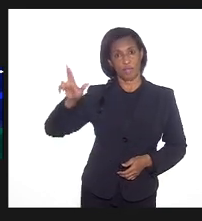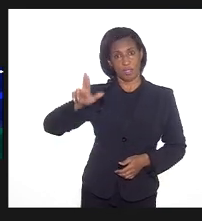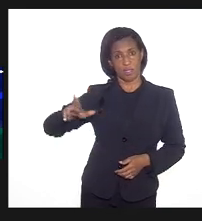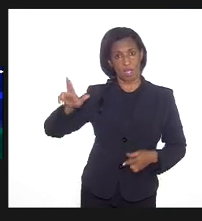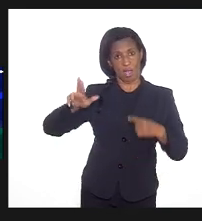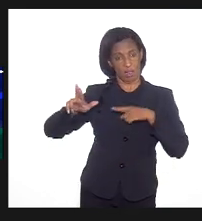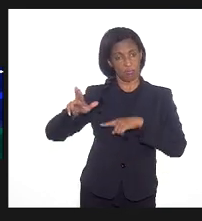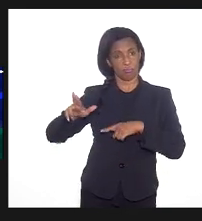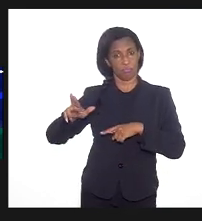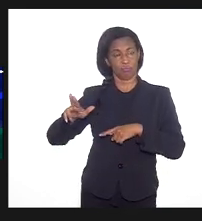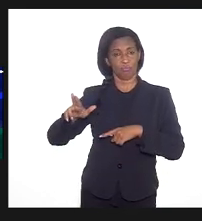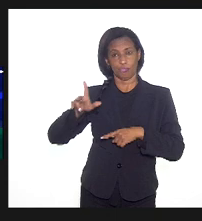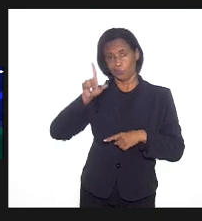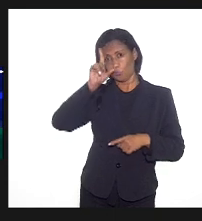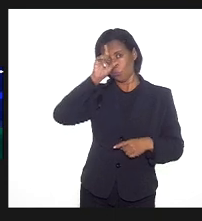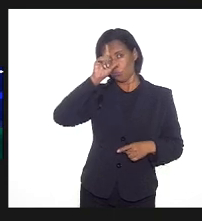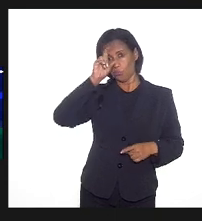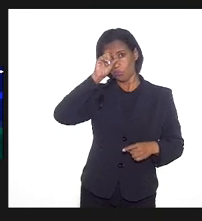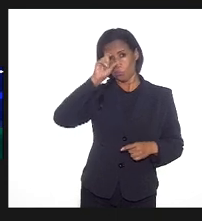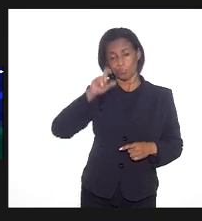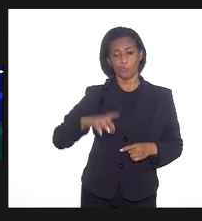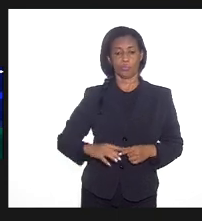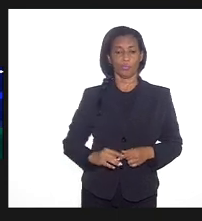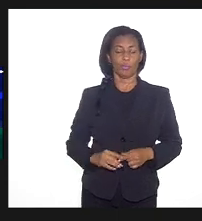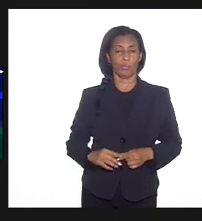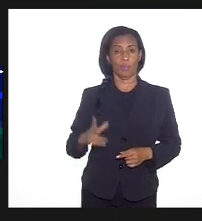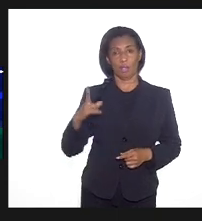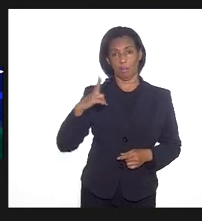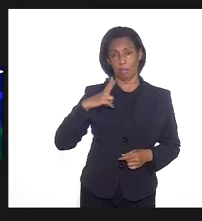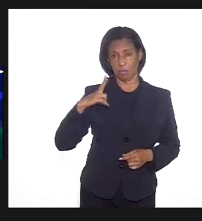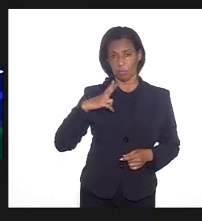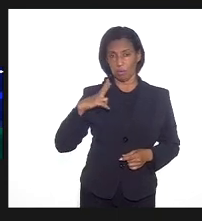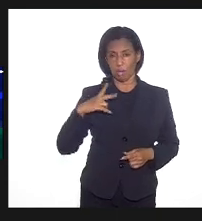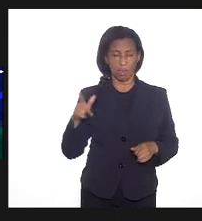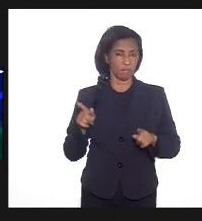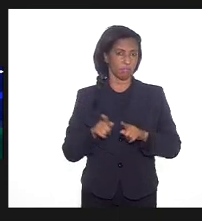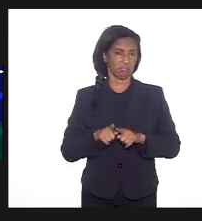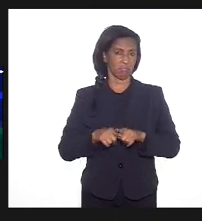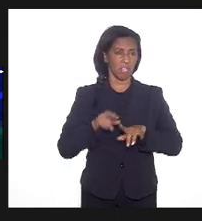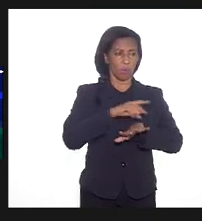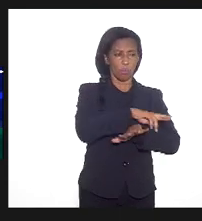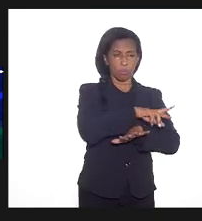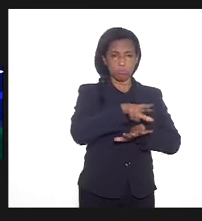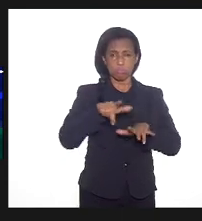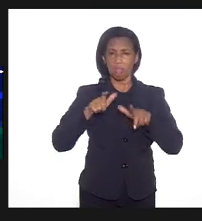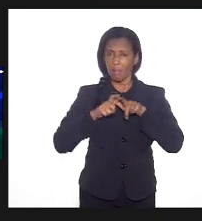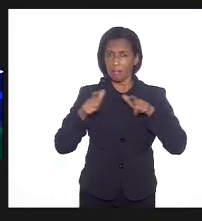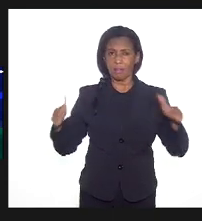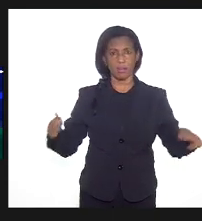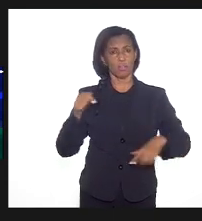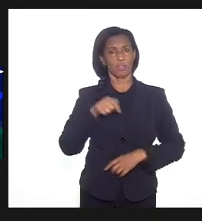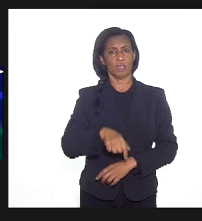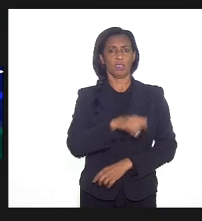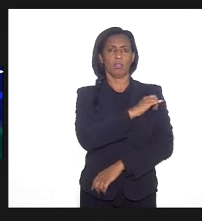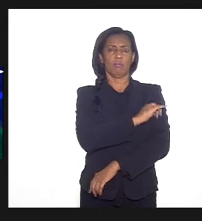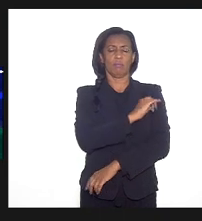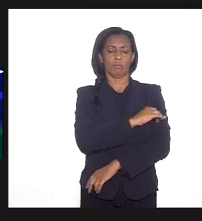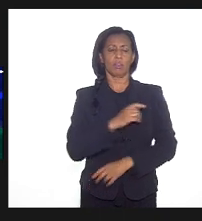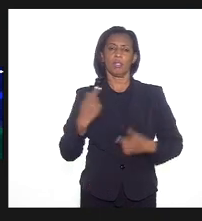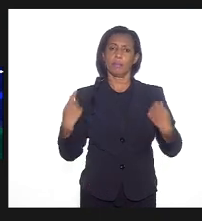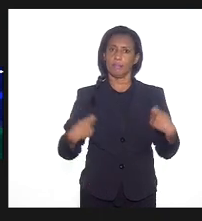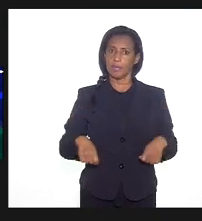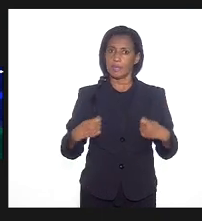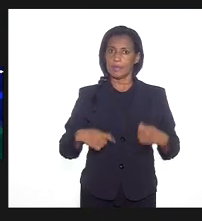os hospitais privados também então essa rede é muito grande aqui no Rio de Janeiro e